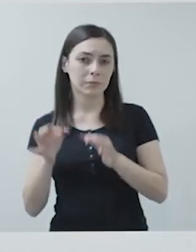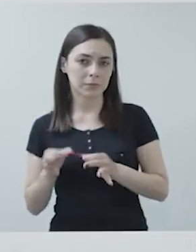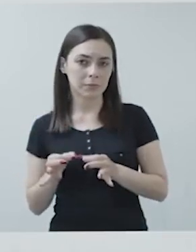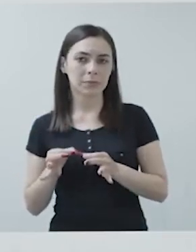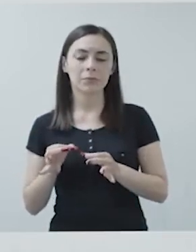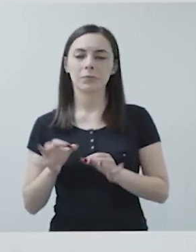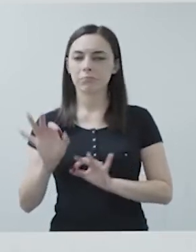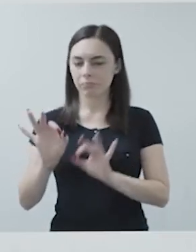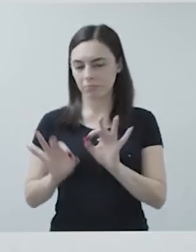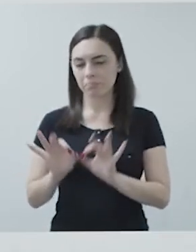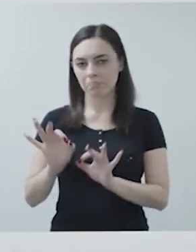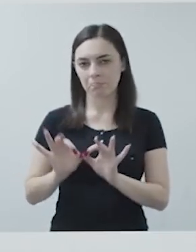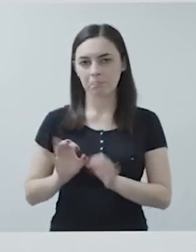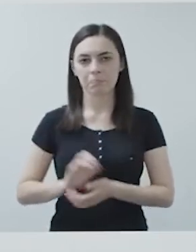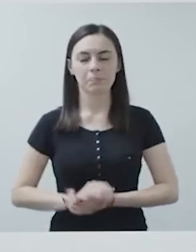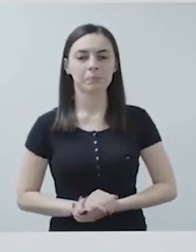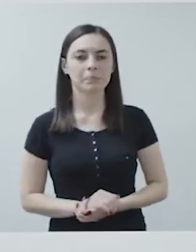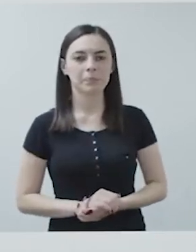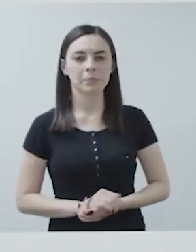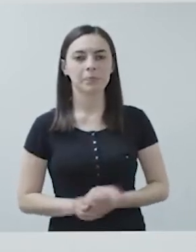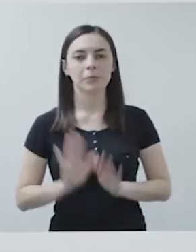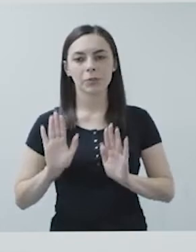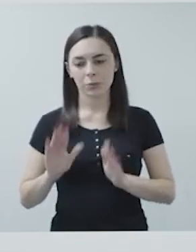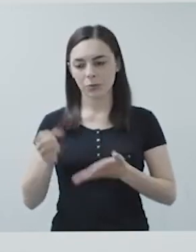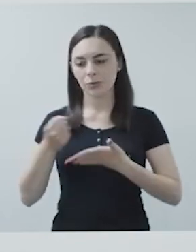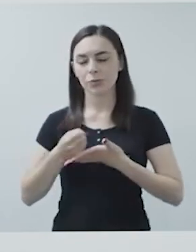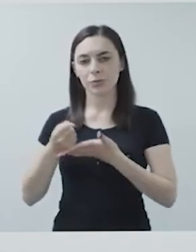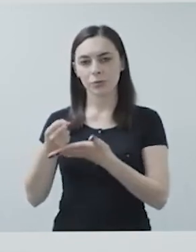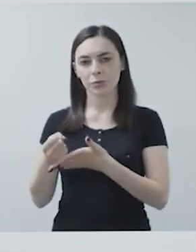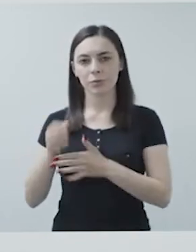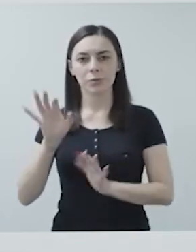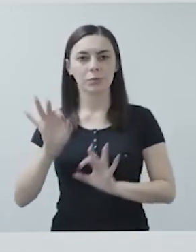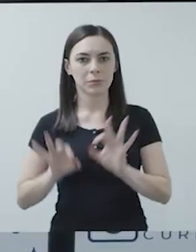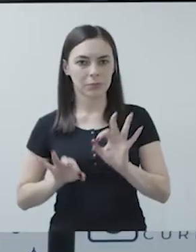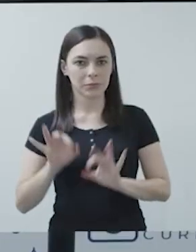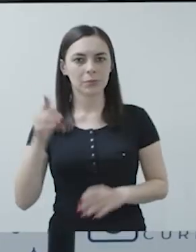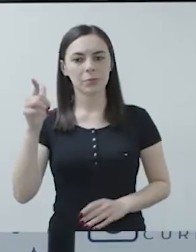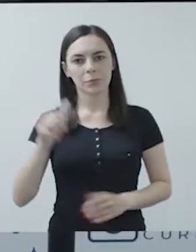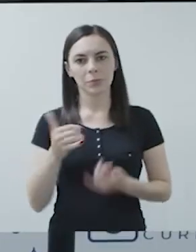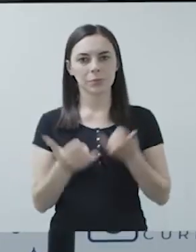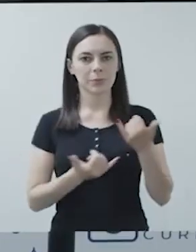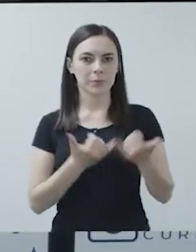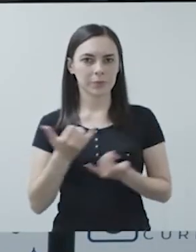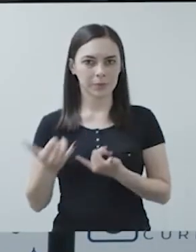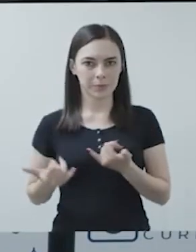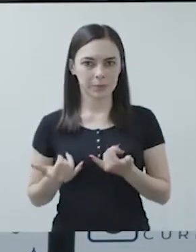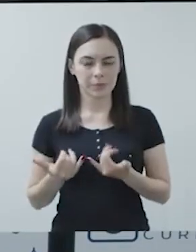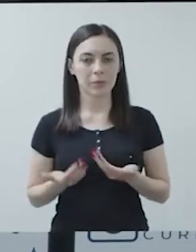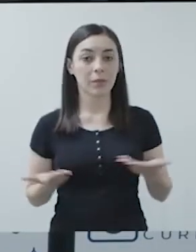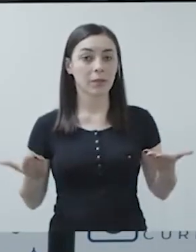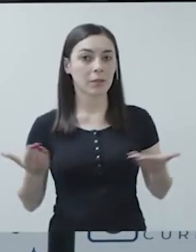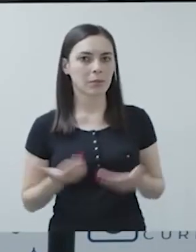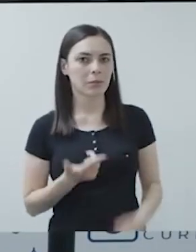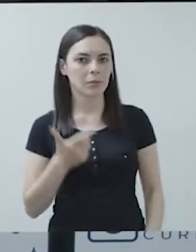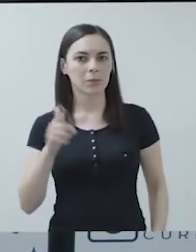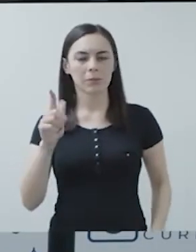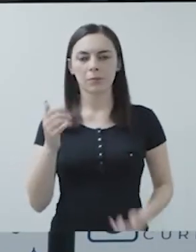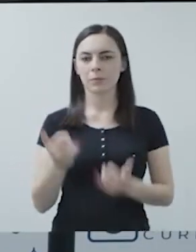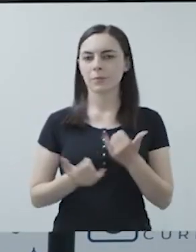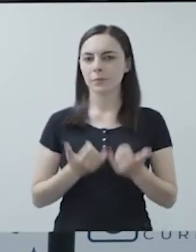fica bem organizado. Então já ajudamos o Caio a organizar mais um brinquedo. Vamos para o próximo